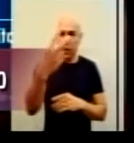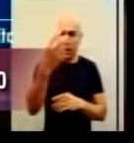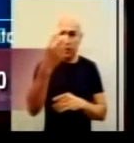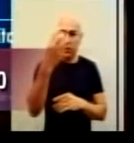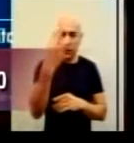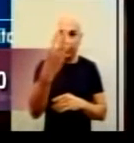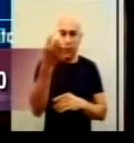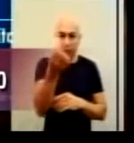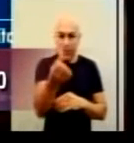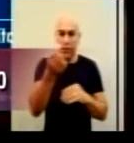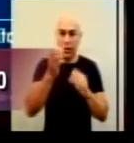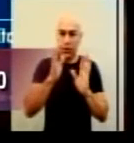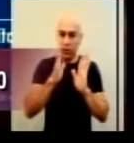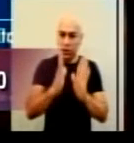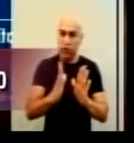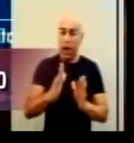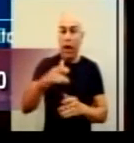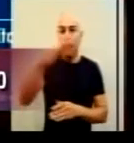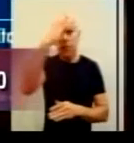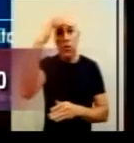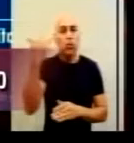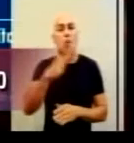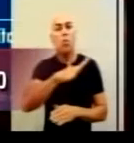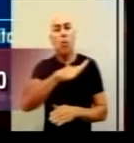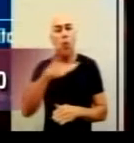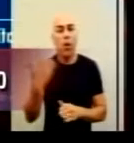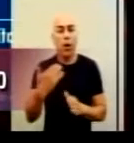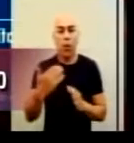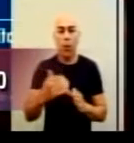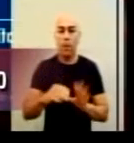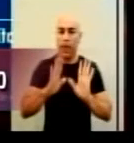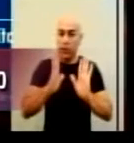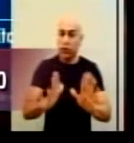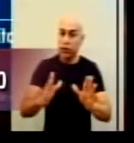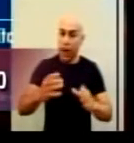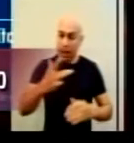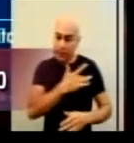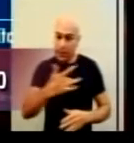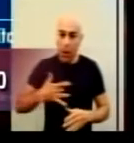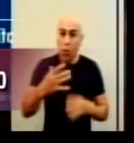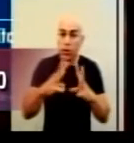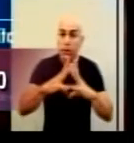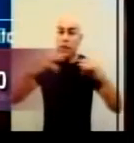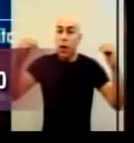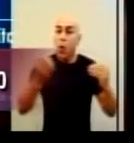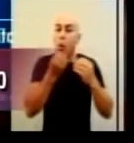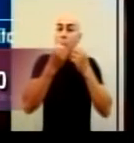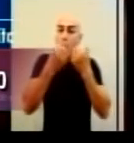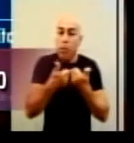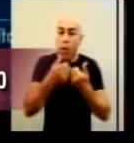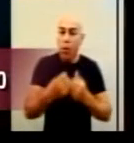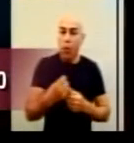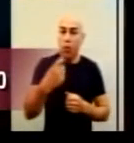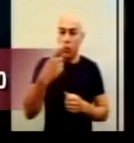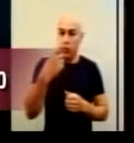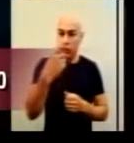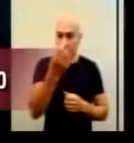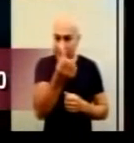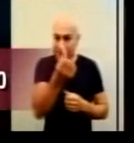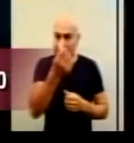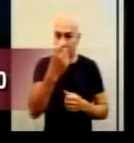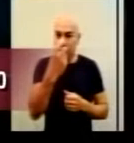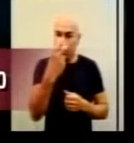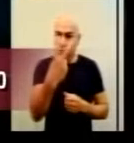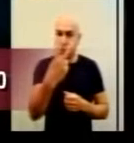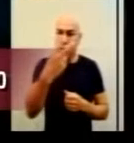de ontem para hoje. Recuperados, nós temos 6.235 pessoas. Profissionais de saúde,